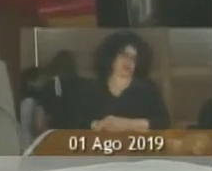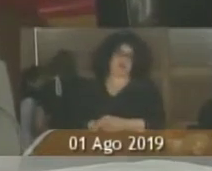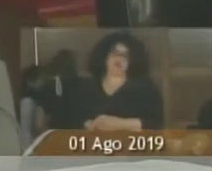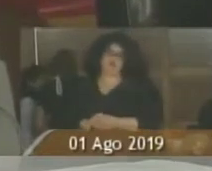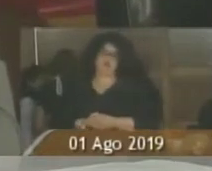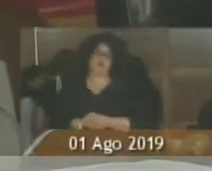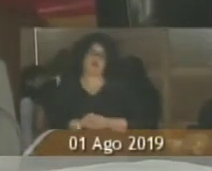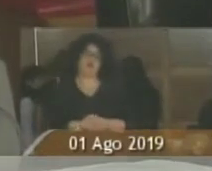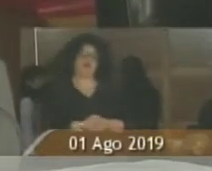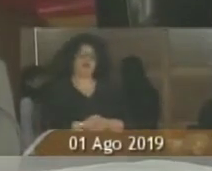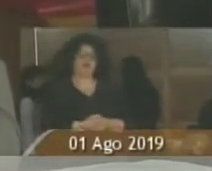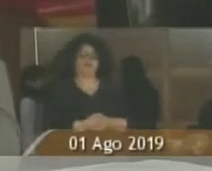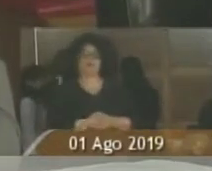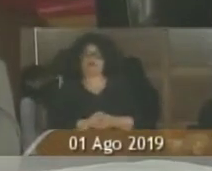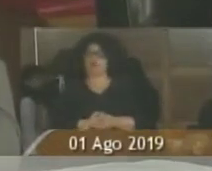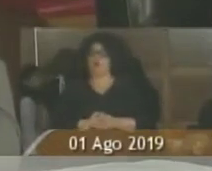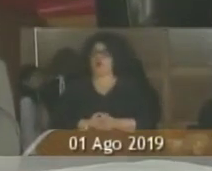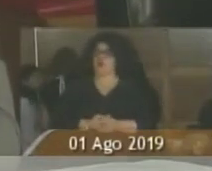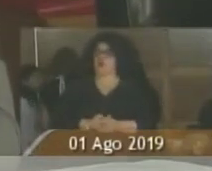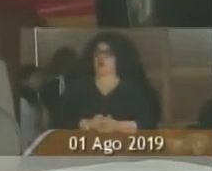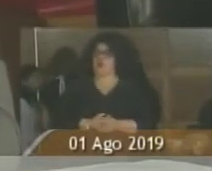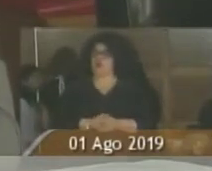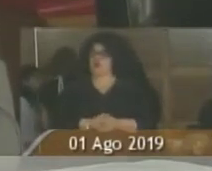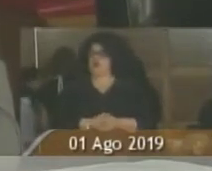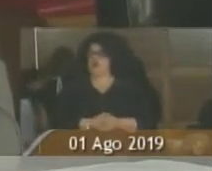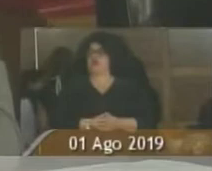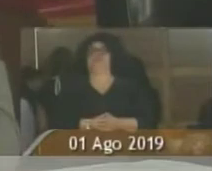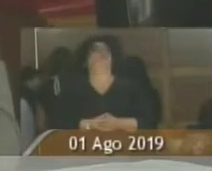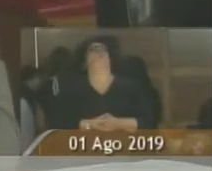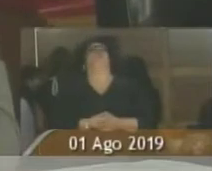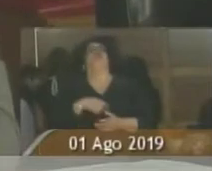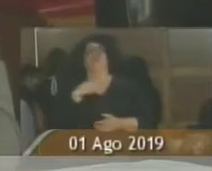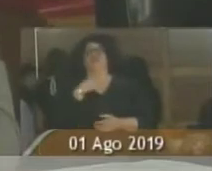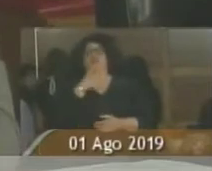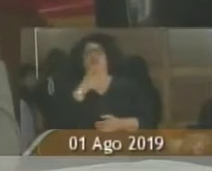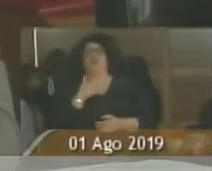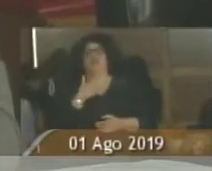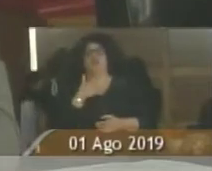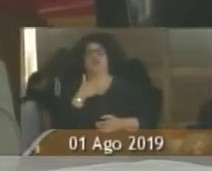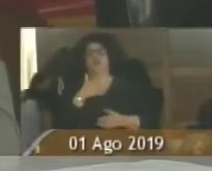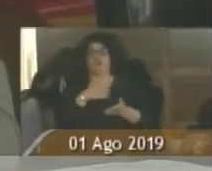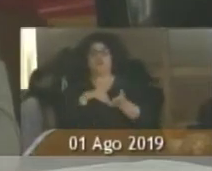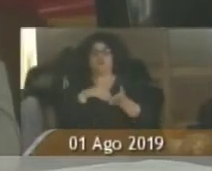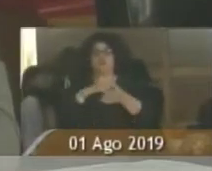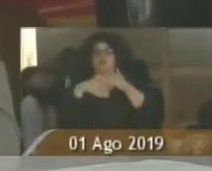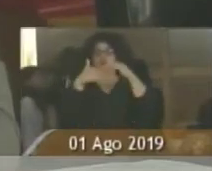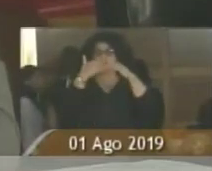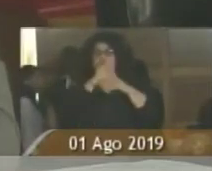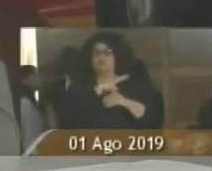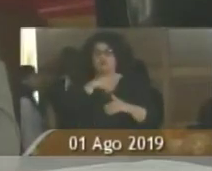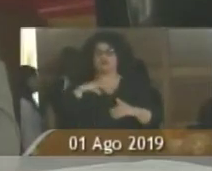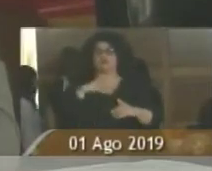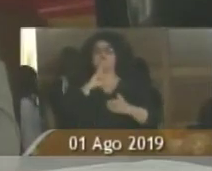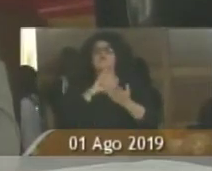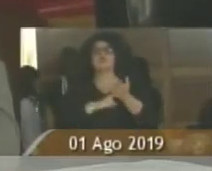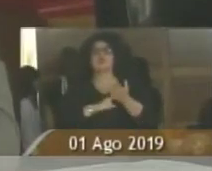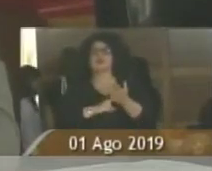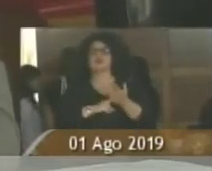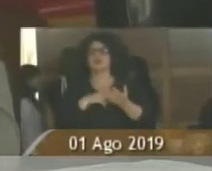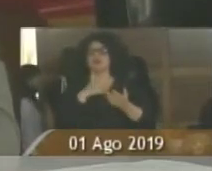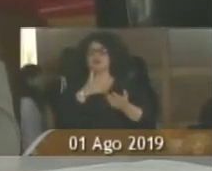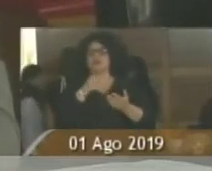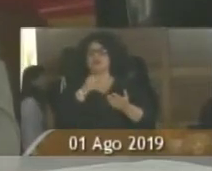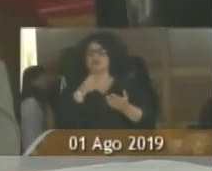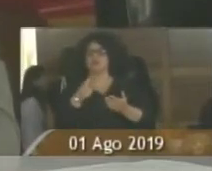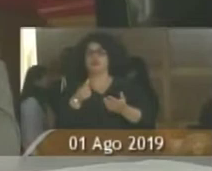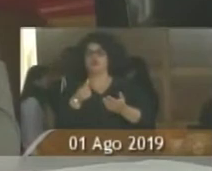Correspondência simples, número... Ofício número 402, Secretaria de Desenvolvimento Social e Promoção da Cidadania, em resposta ao requerimento